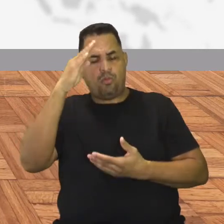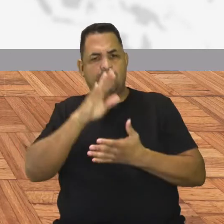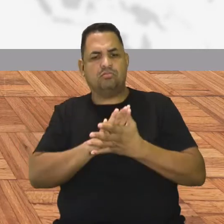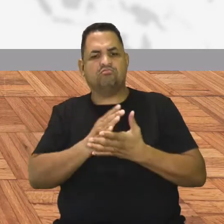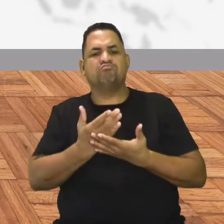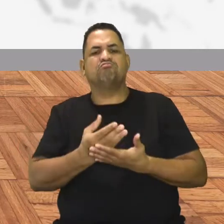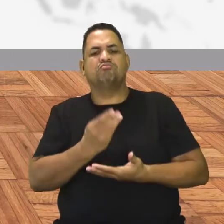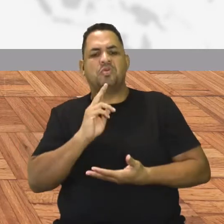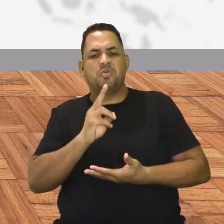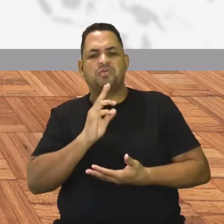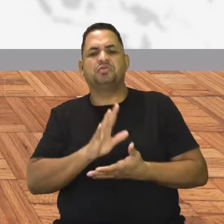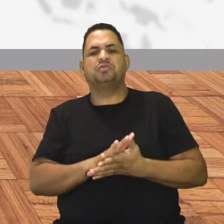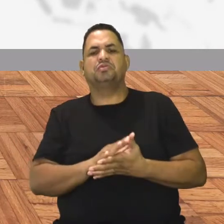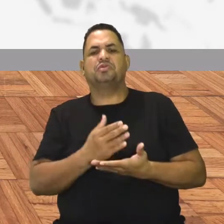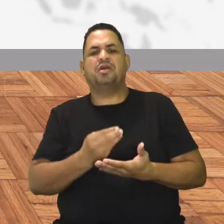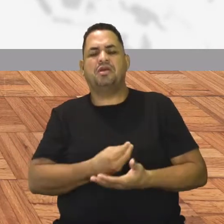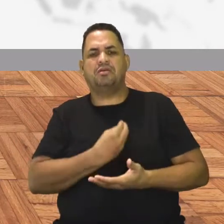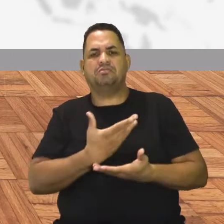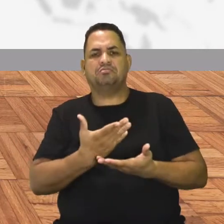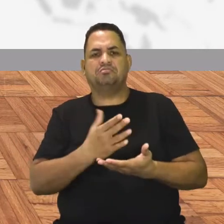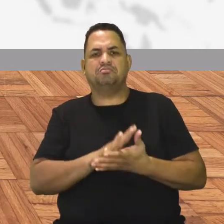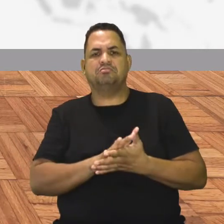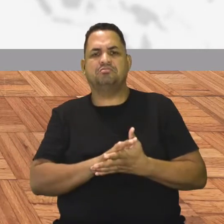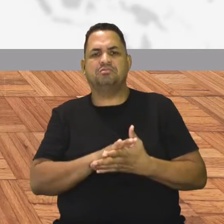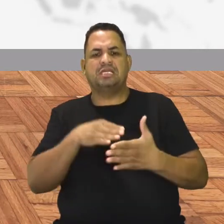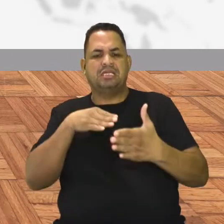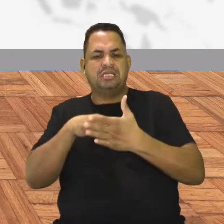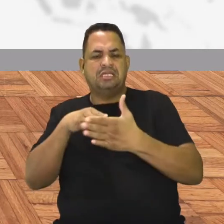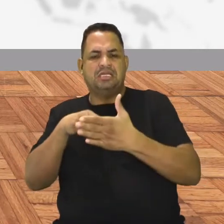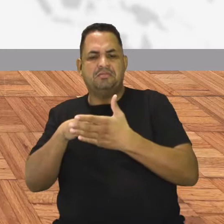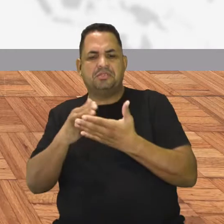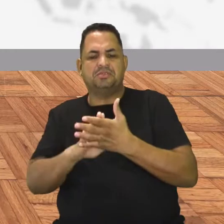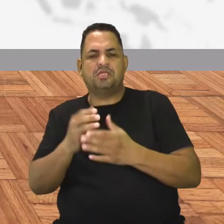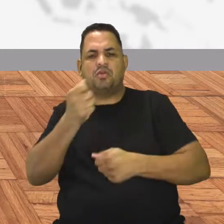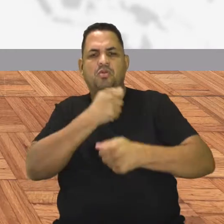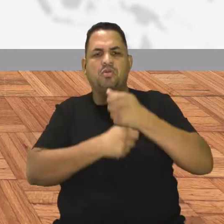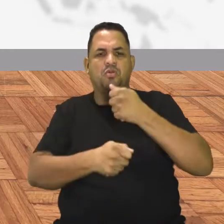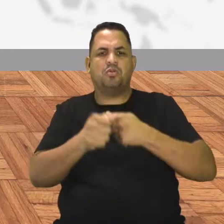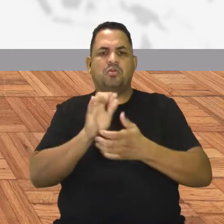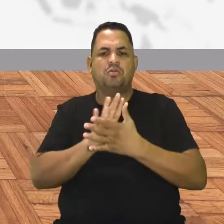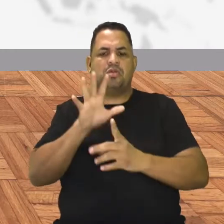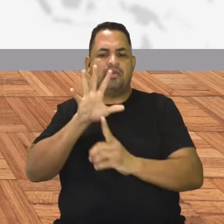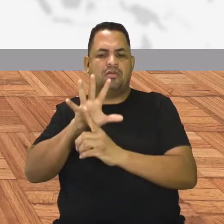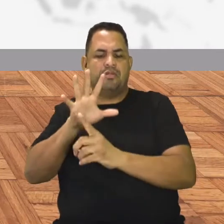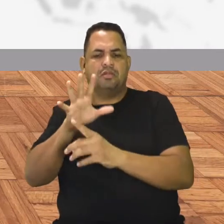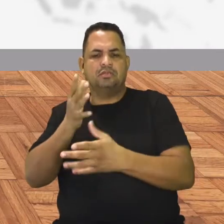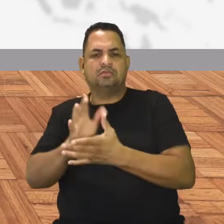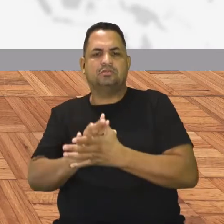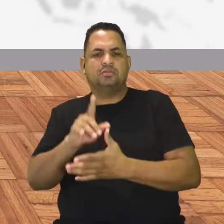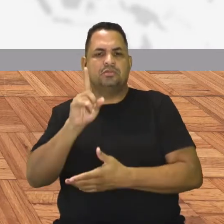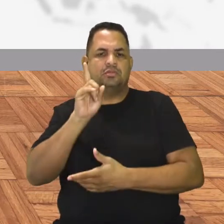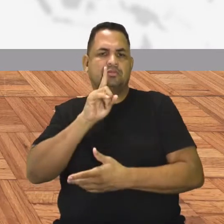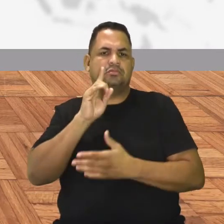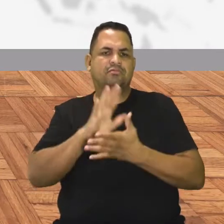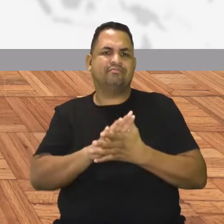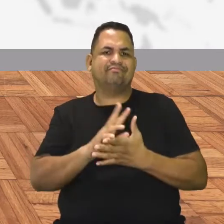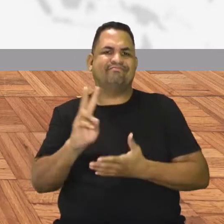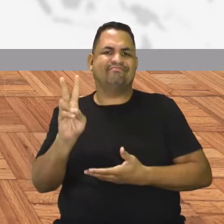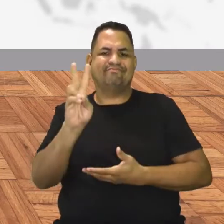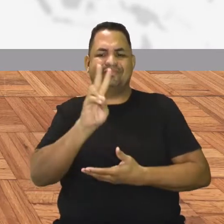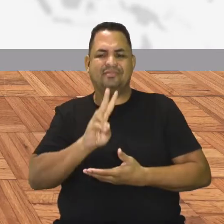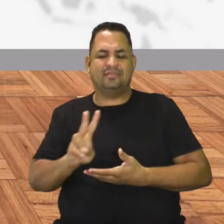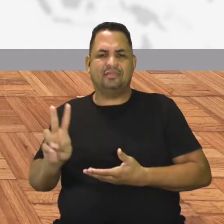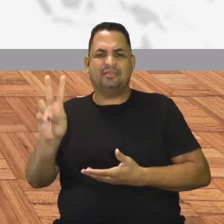embargos econômicos colocados pelos Estados Unidos. A Venezuela,